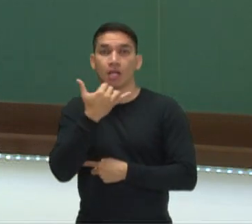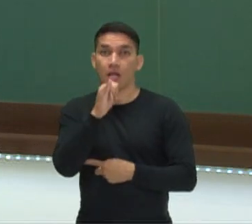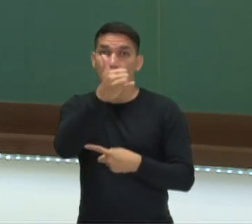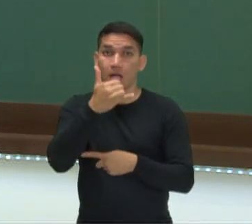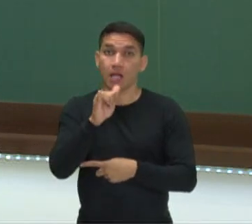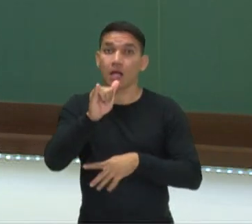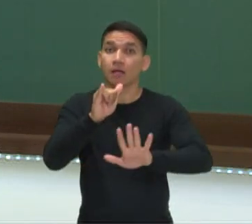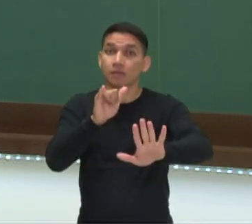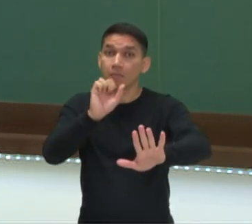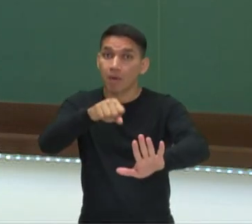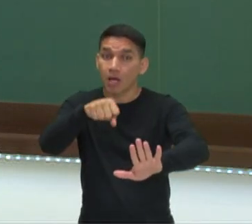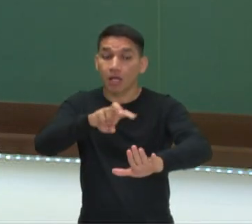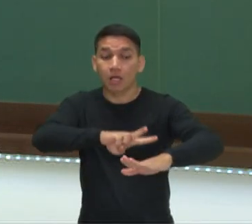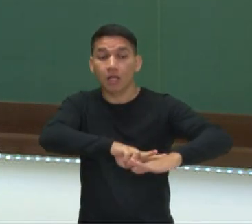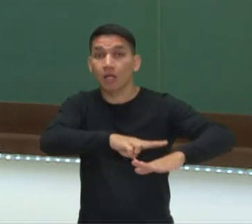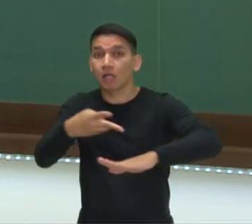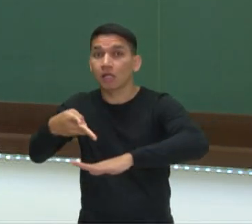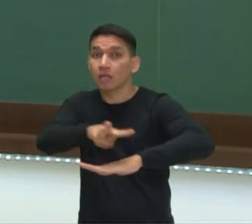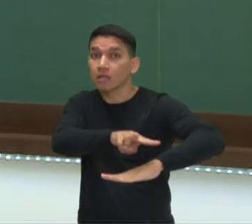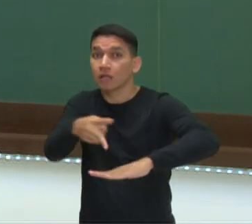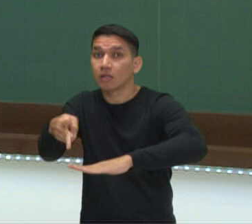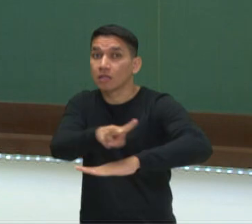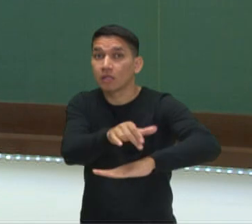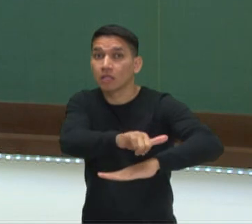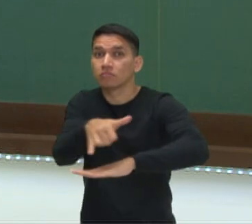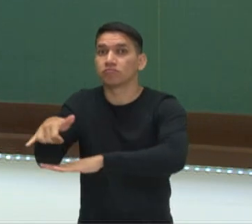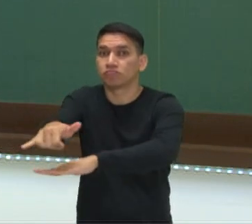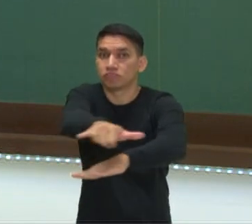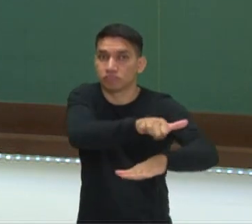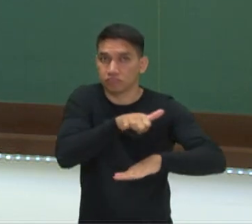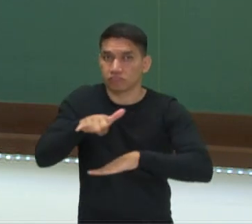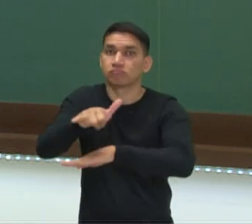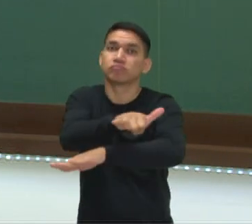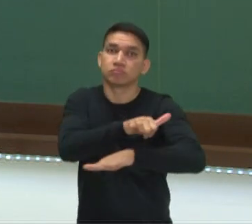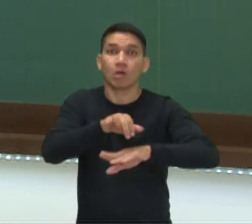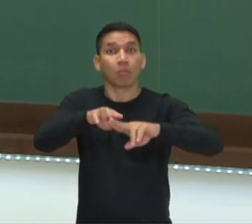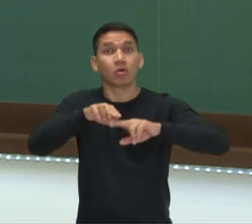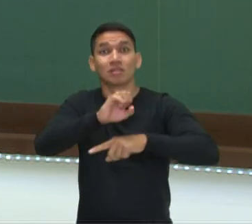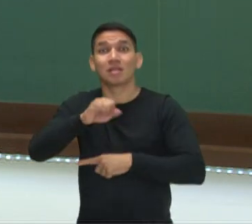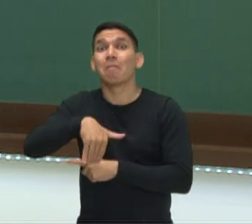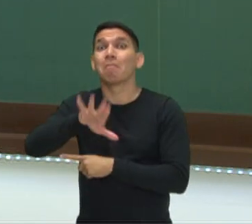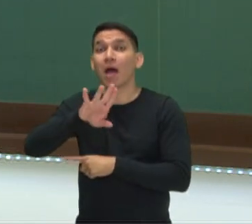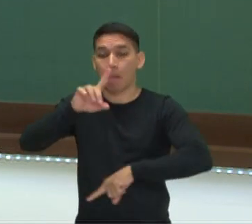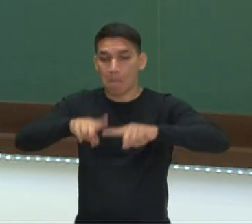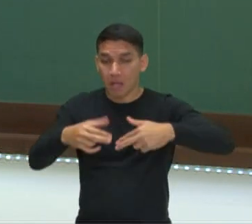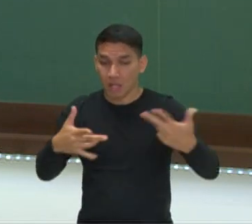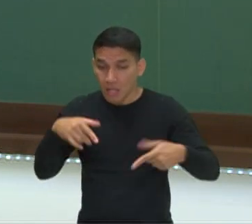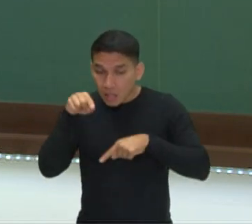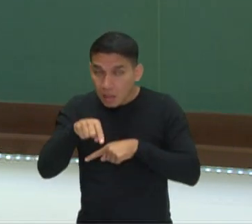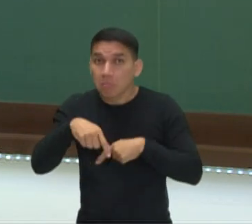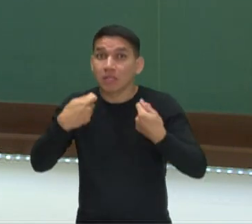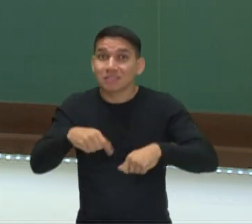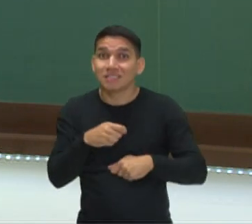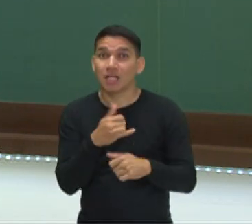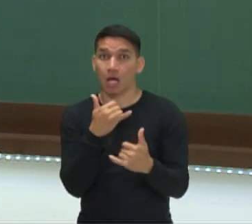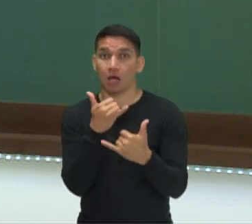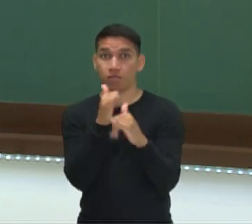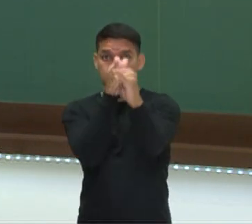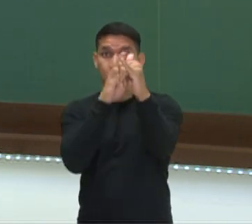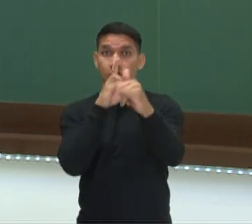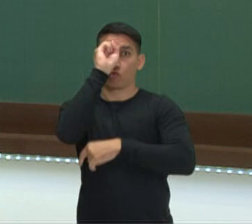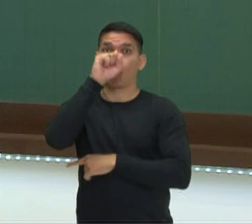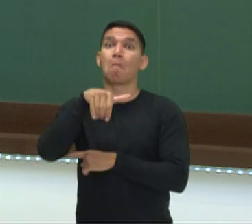elétricas transferem energia pela corrente elétrica, ok? Então, quanto mais energia um aparelho precisa, mais corrente elétrica ele